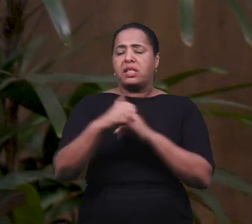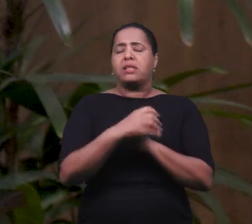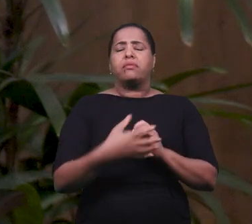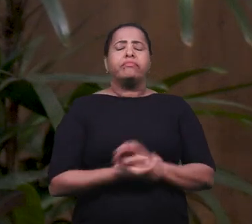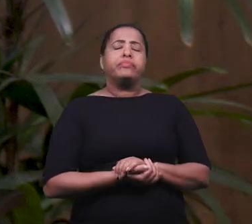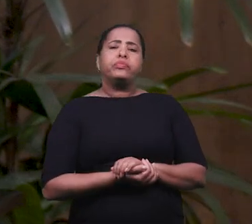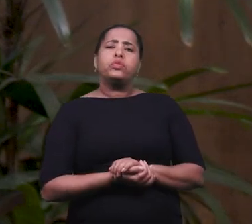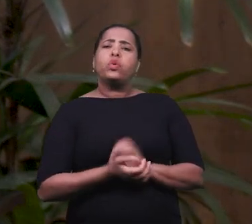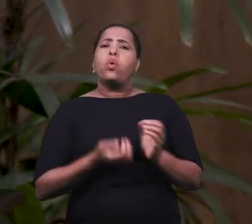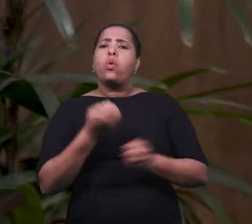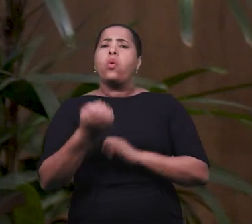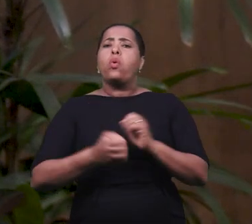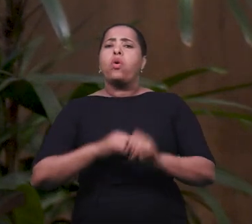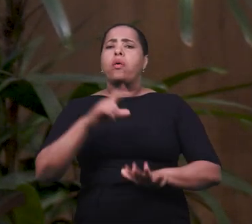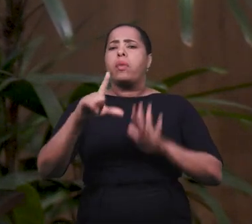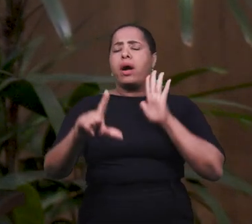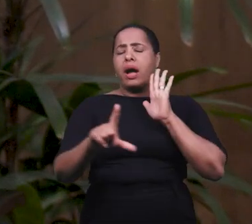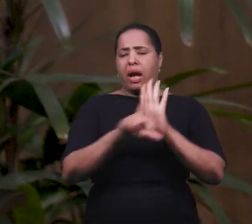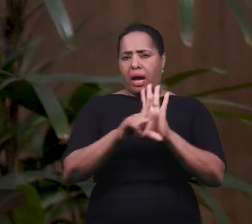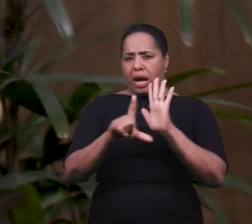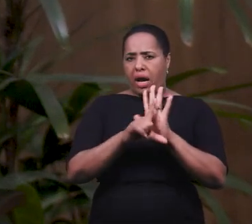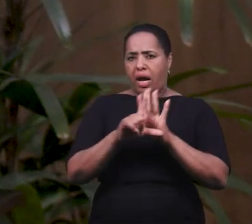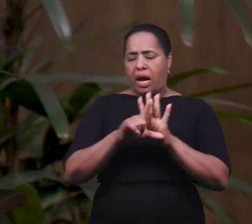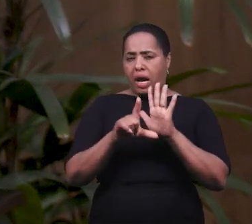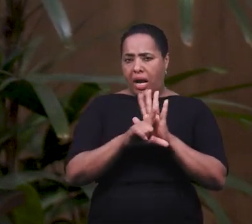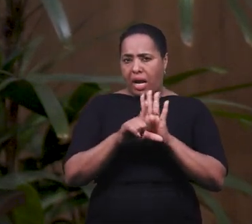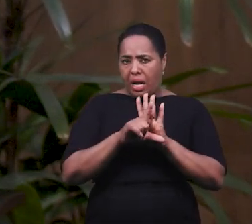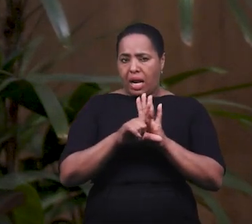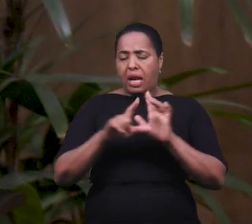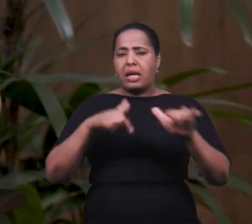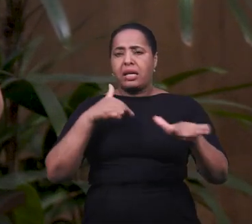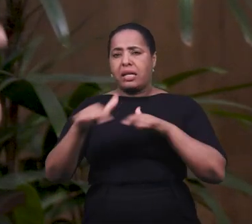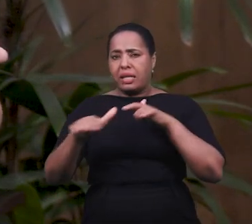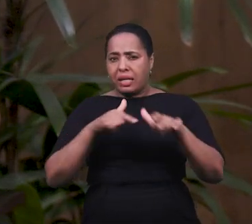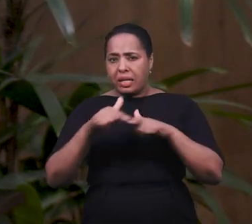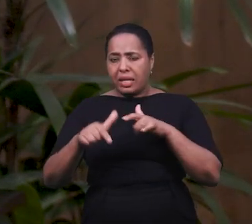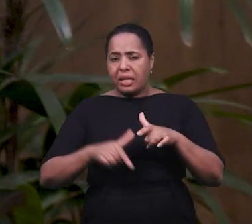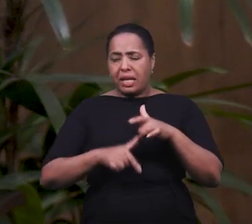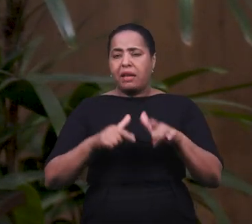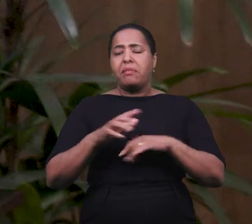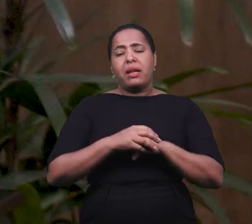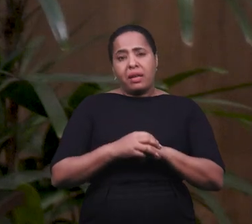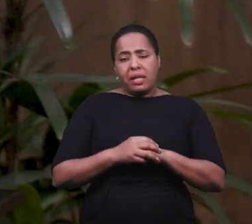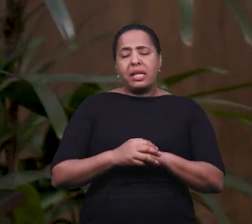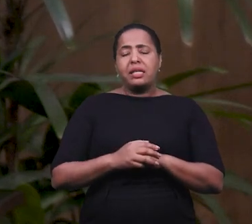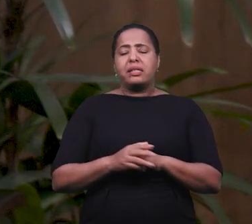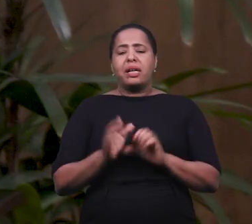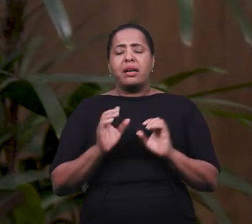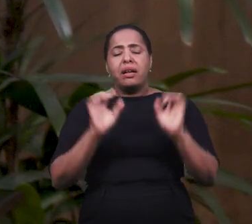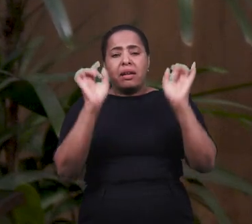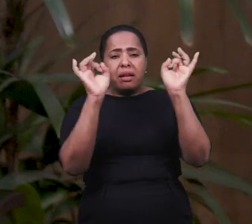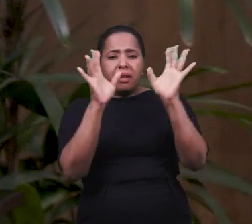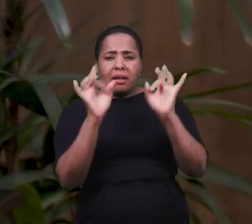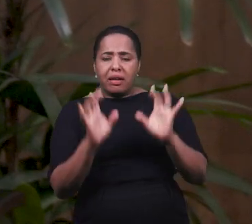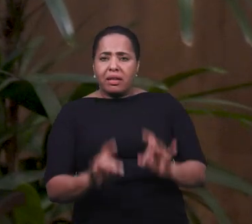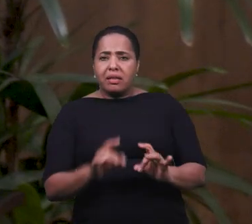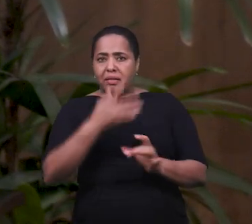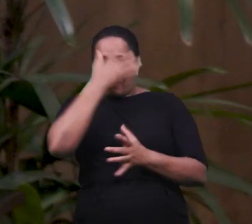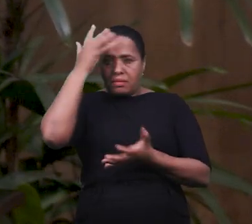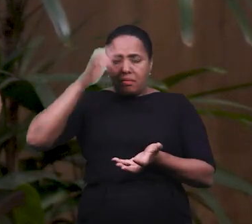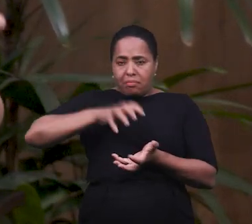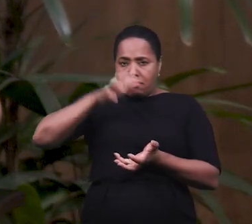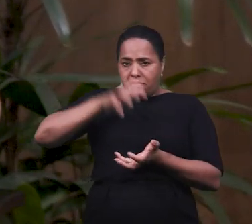legislação trabalhista e previdenciária trata das questões específicas dos idosos no ambiente de